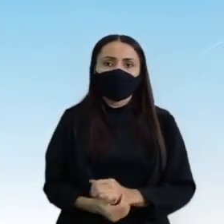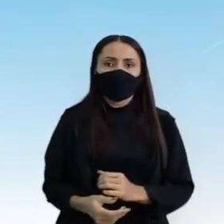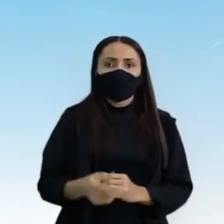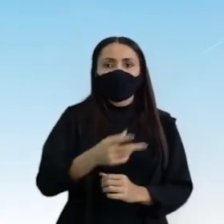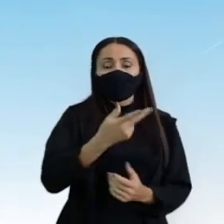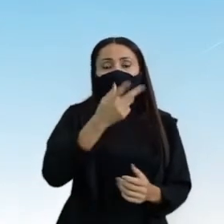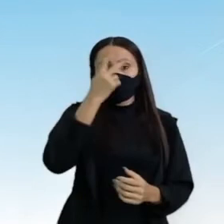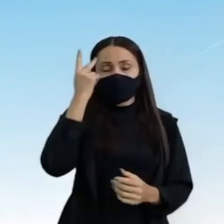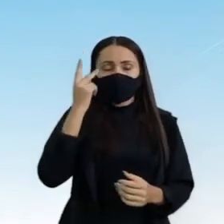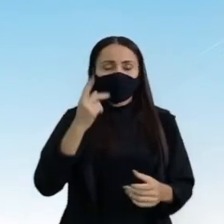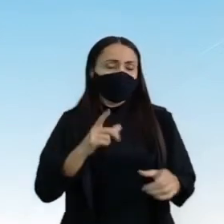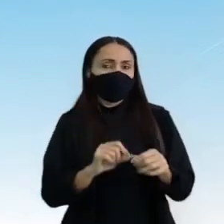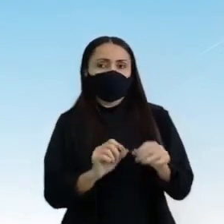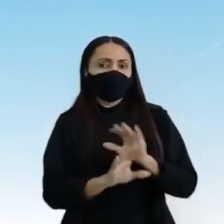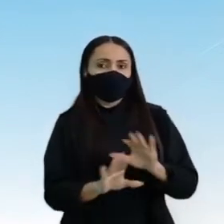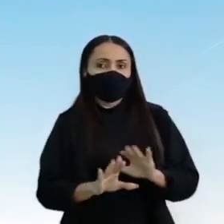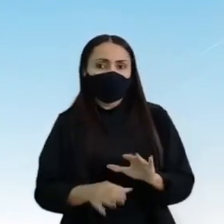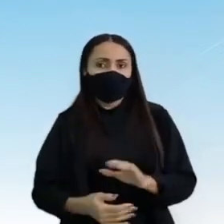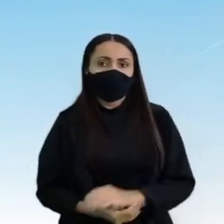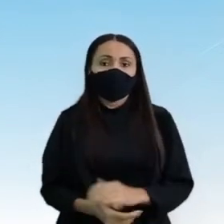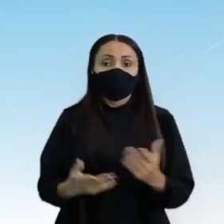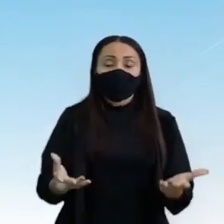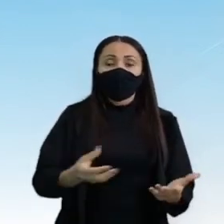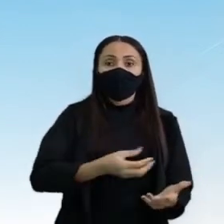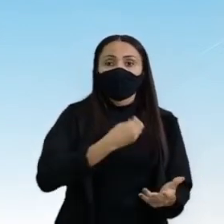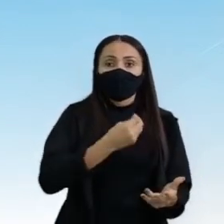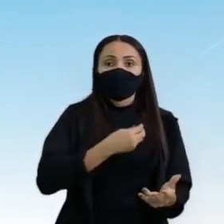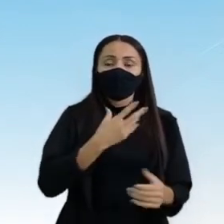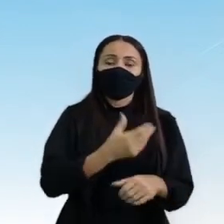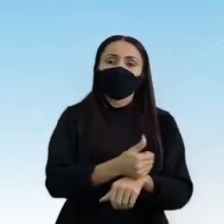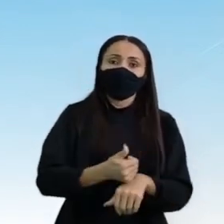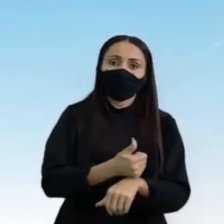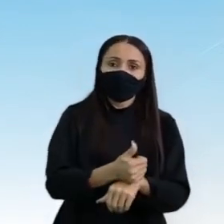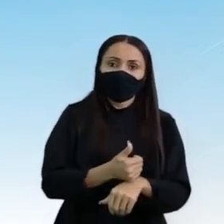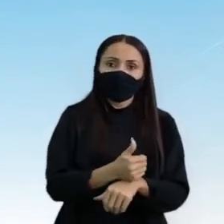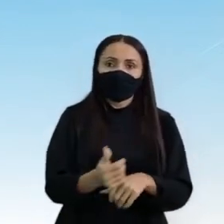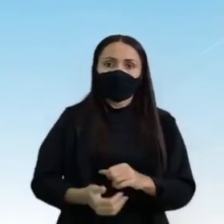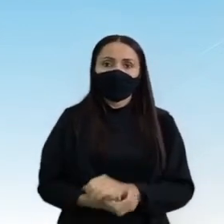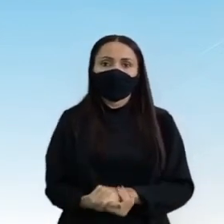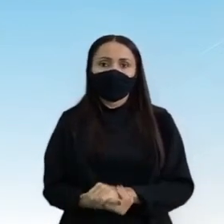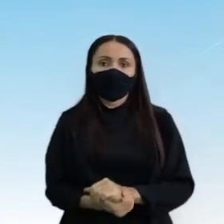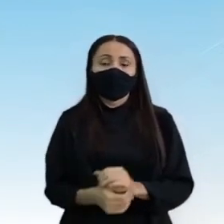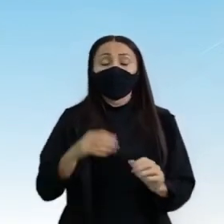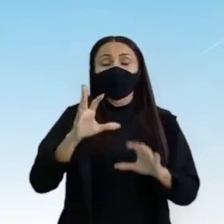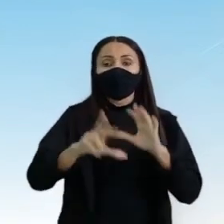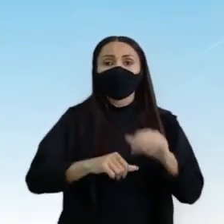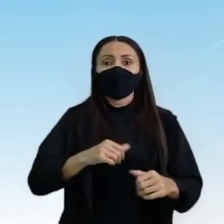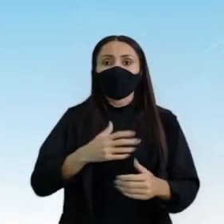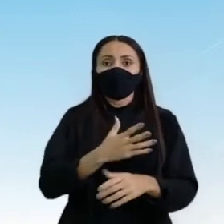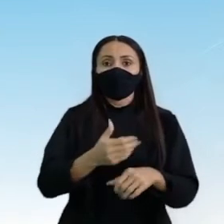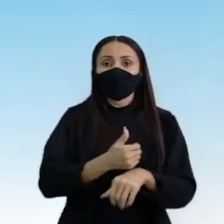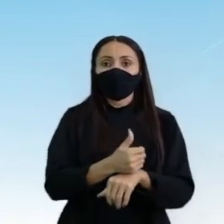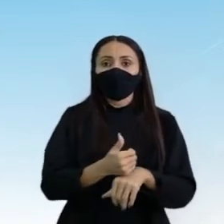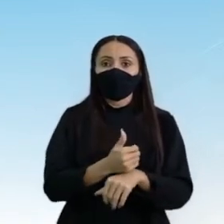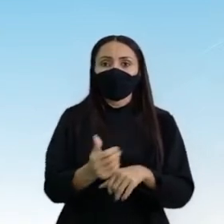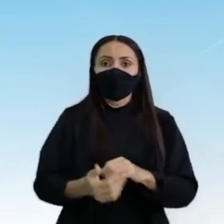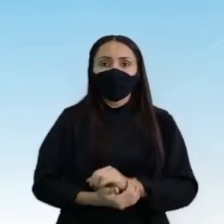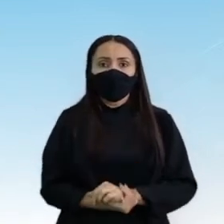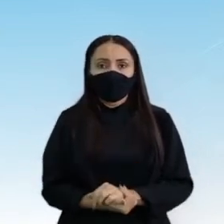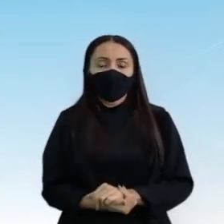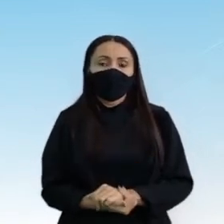não fazem. Por quê? Porque a minha vida é uma vida de qualidade. Eu estou buscando qualidade através dos exercícios. Então, o